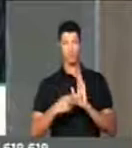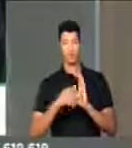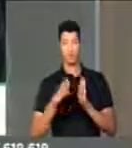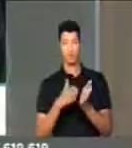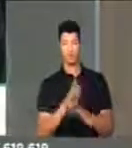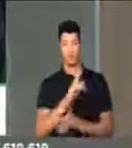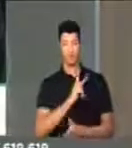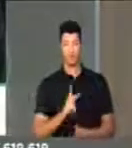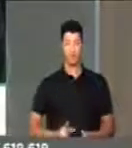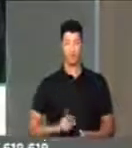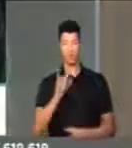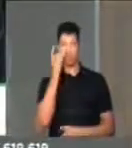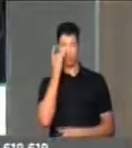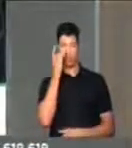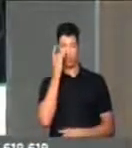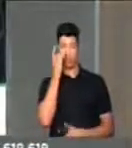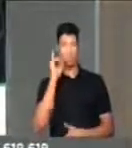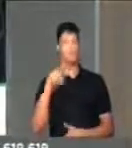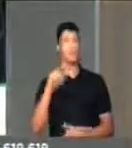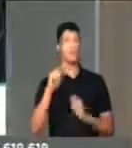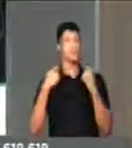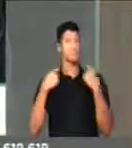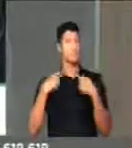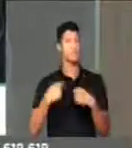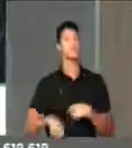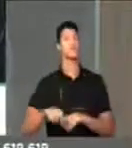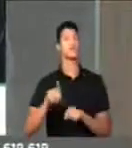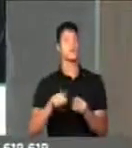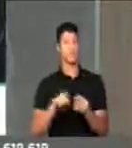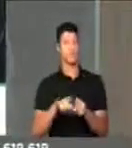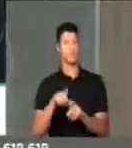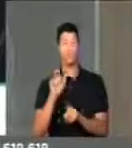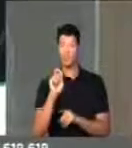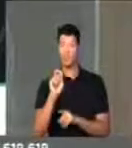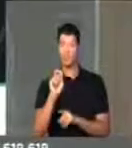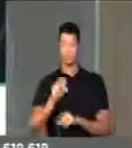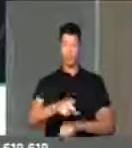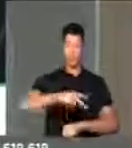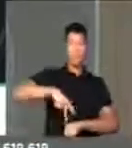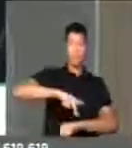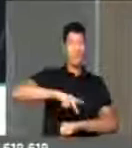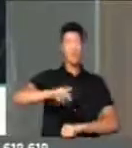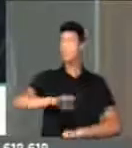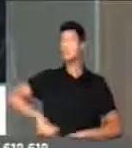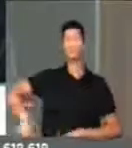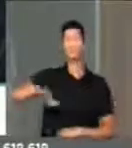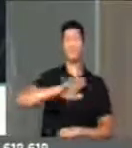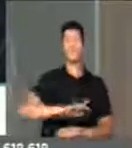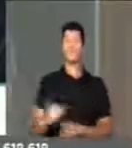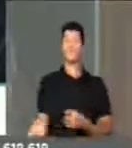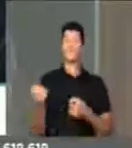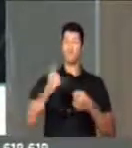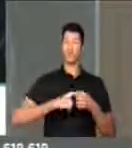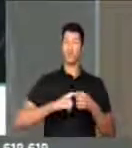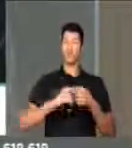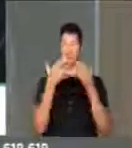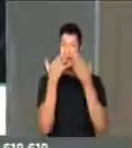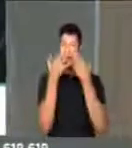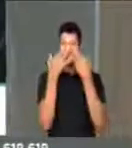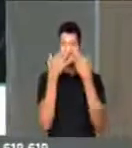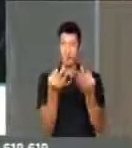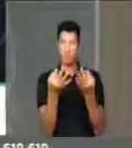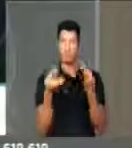emitida pela presidenta Dilma, é necessário que o país todo volte as suas